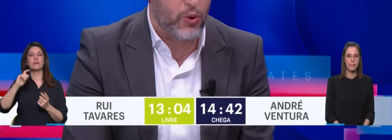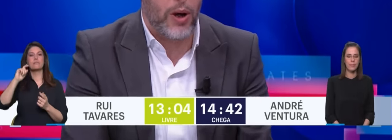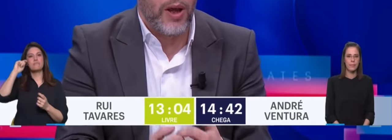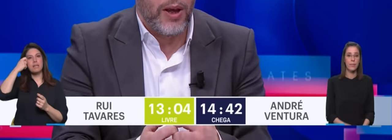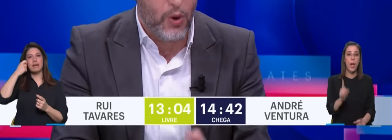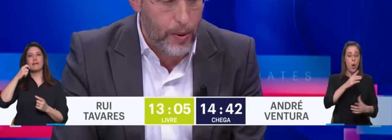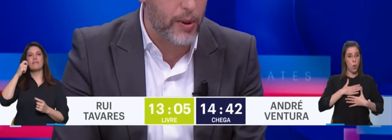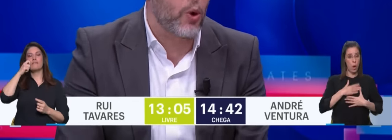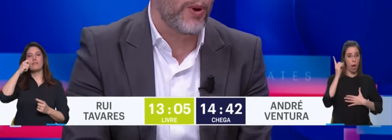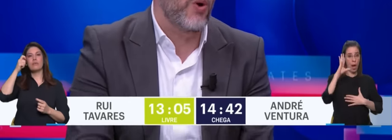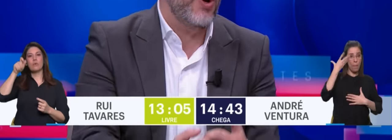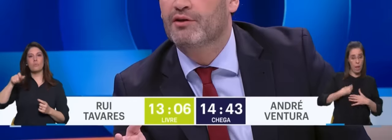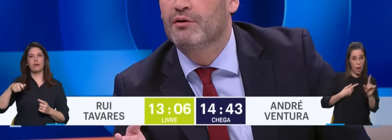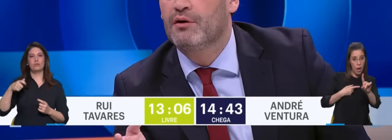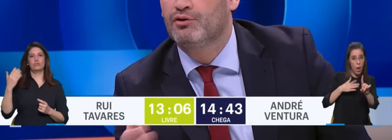na